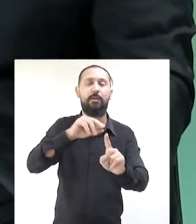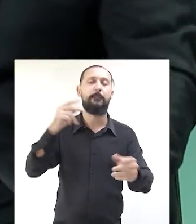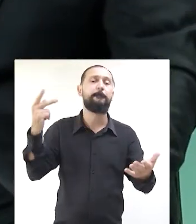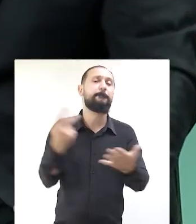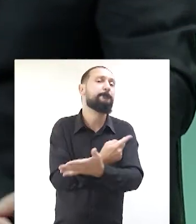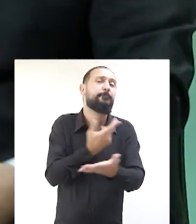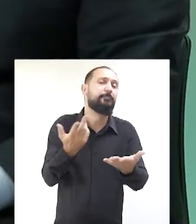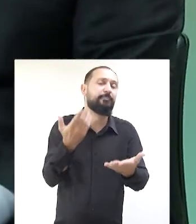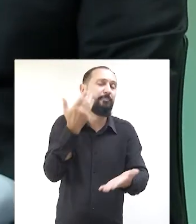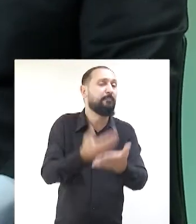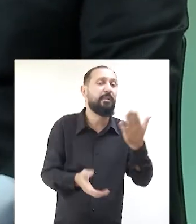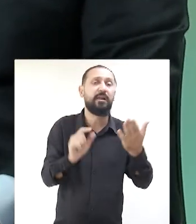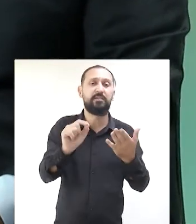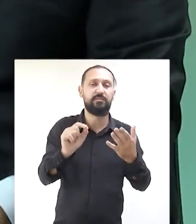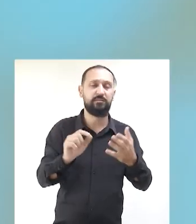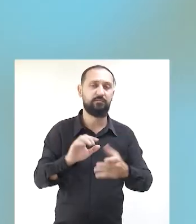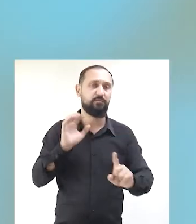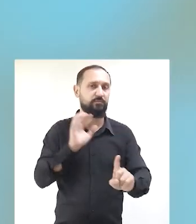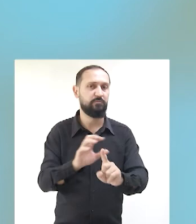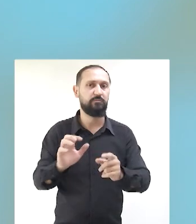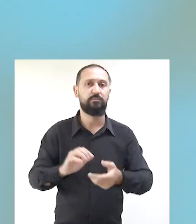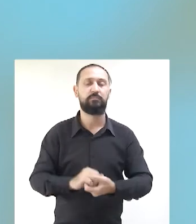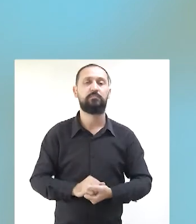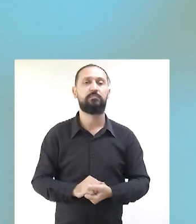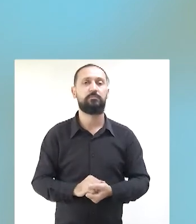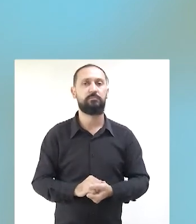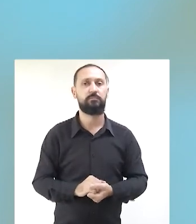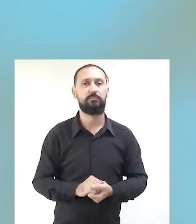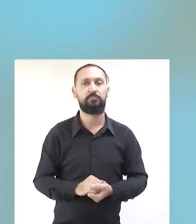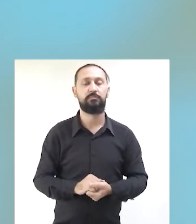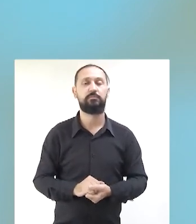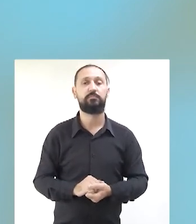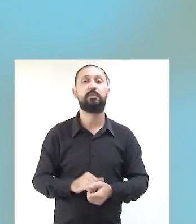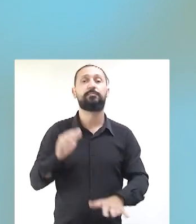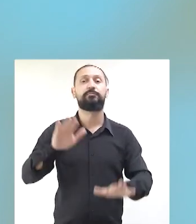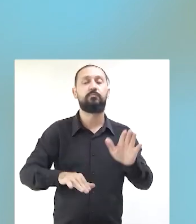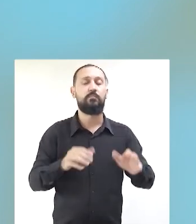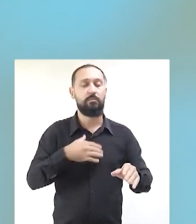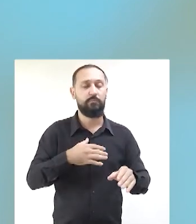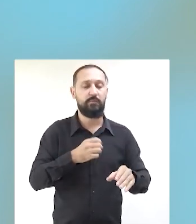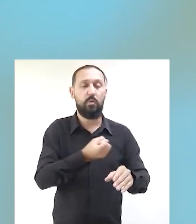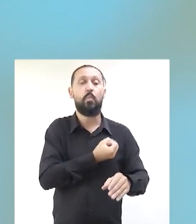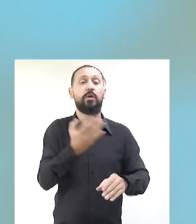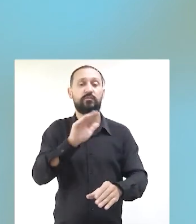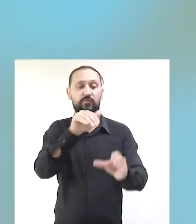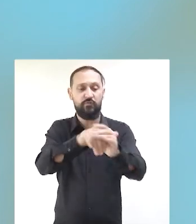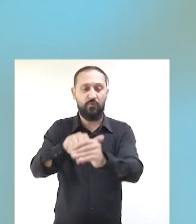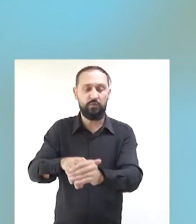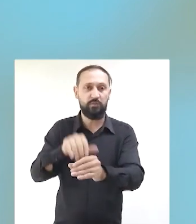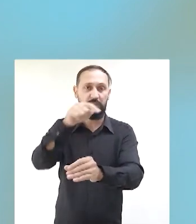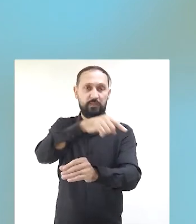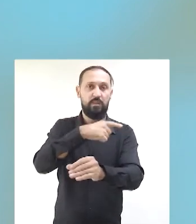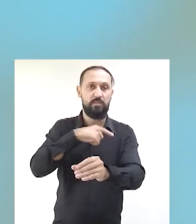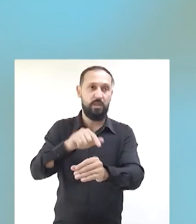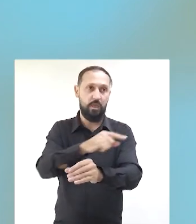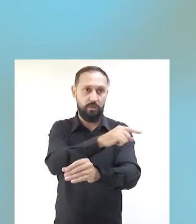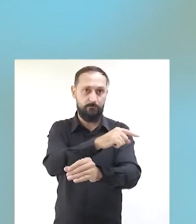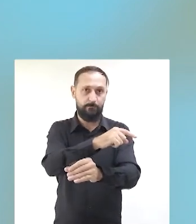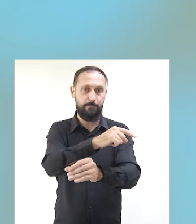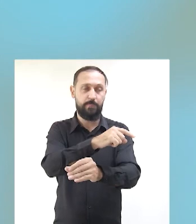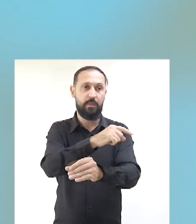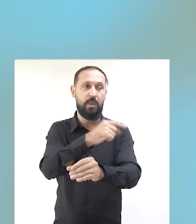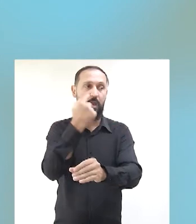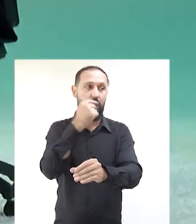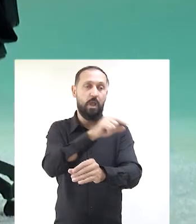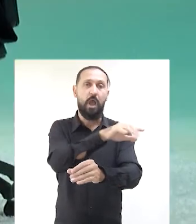perde-se a própria essência do Instituto, né? Entendi. Então, a depender do número de votos que o candidato receba, o partido dele vai